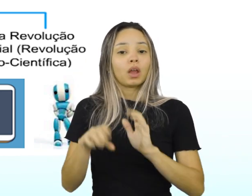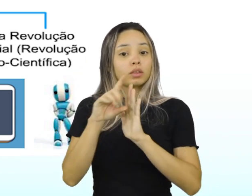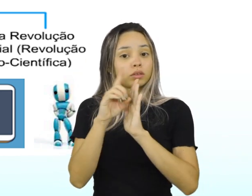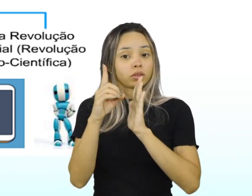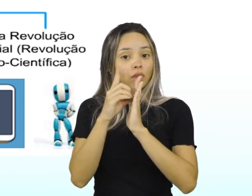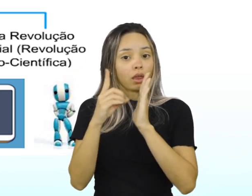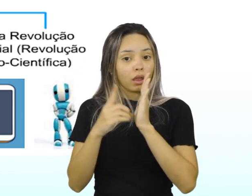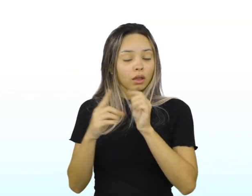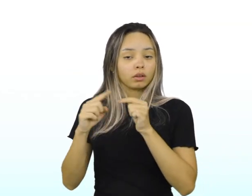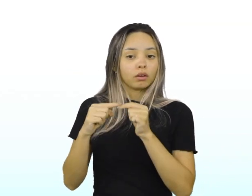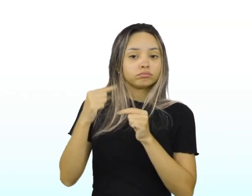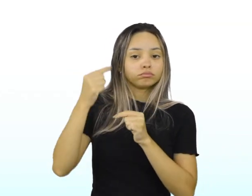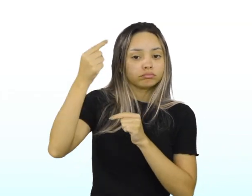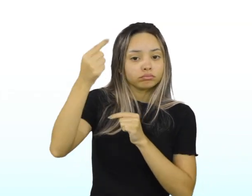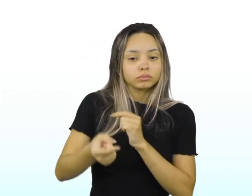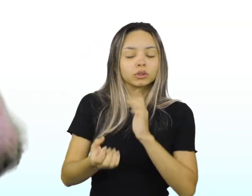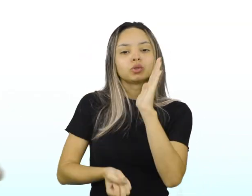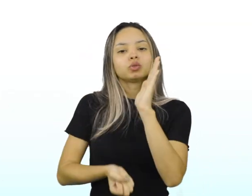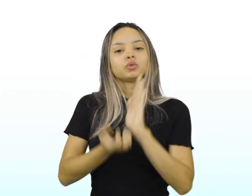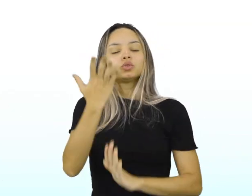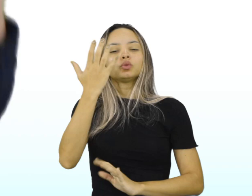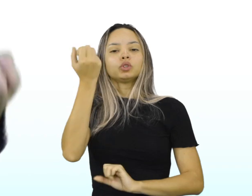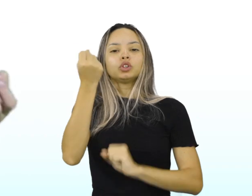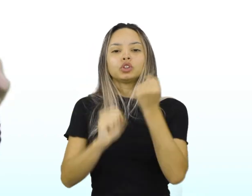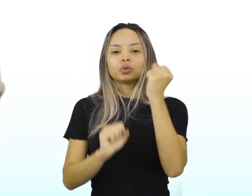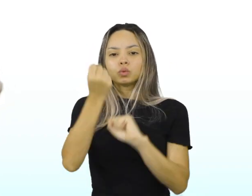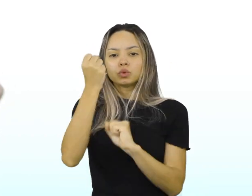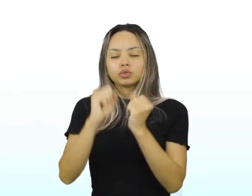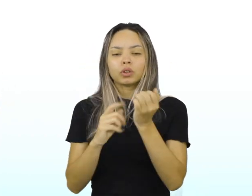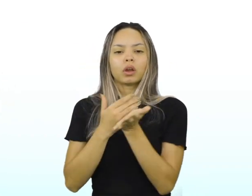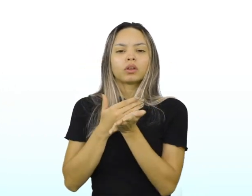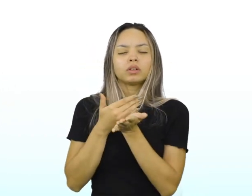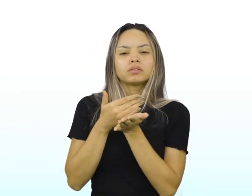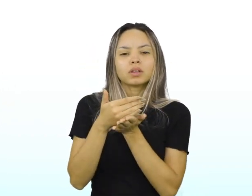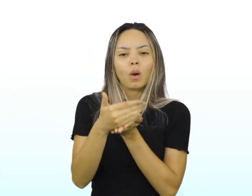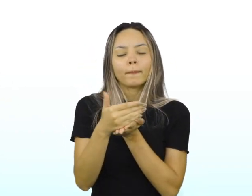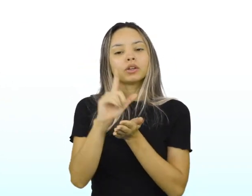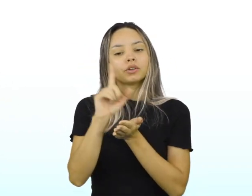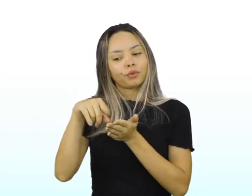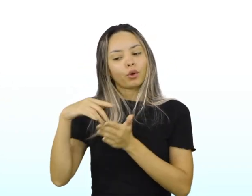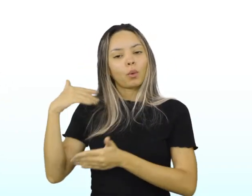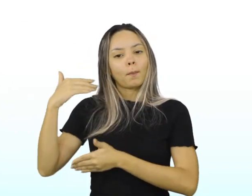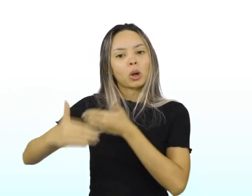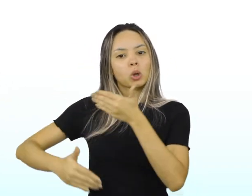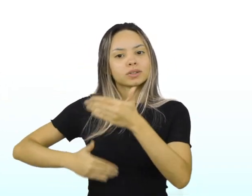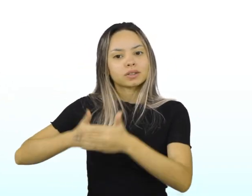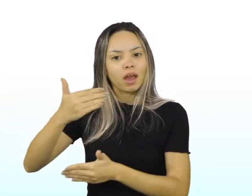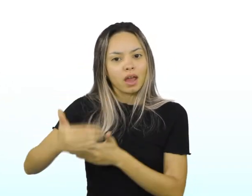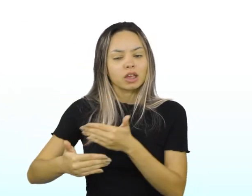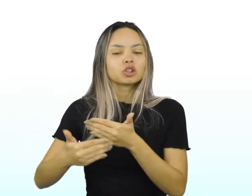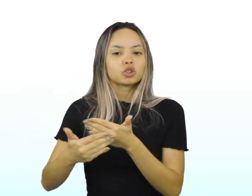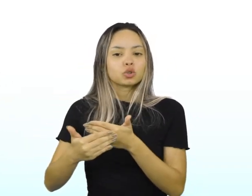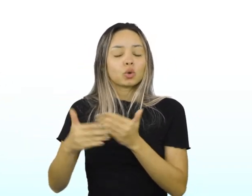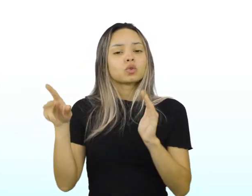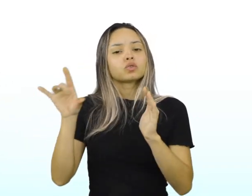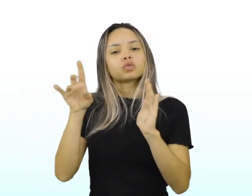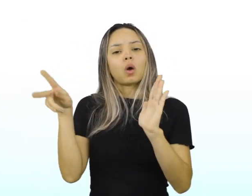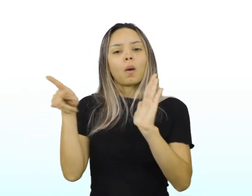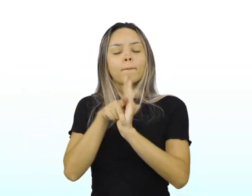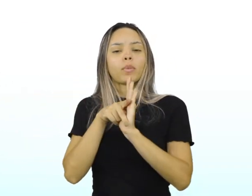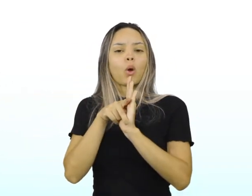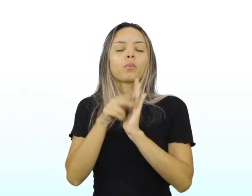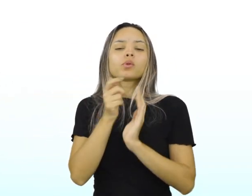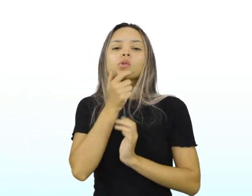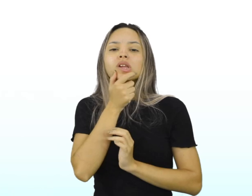tarde, décadas mais tarde, com o surgimento da indústria, que mesmo inicialmente tendo sido um processo restrito à